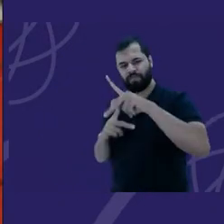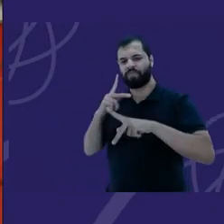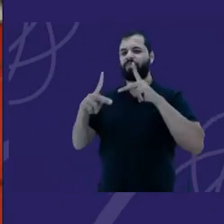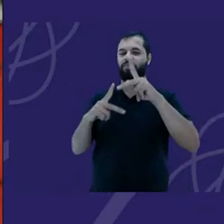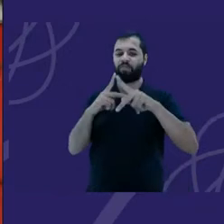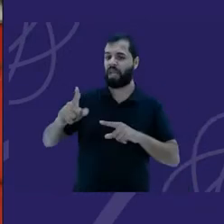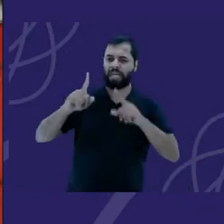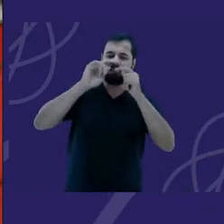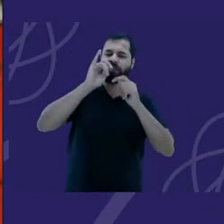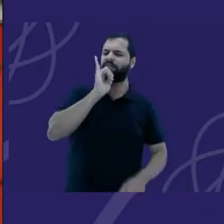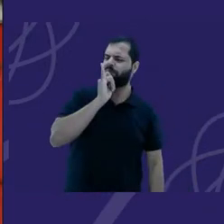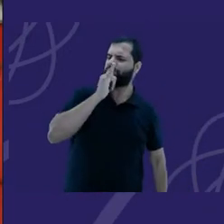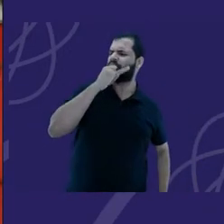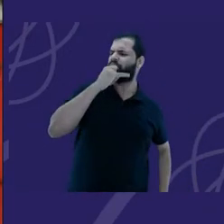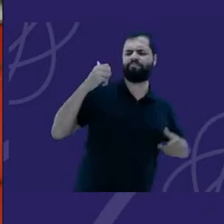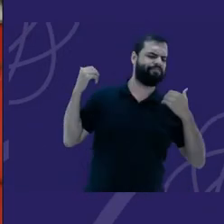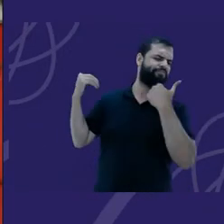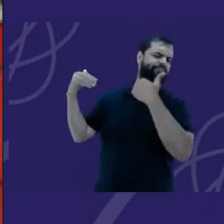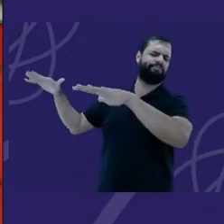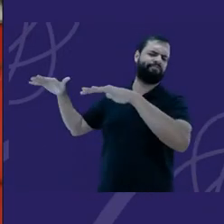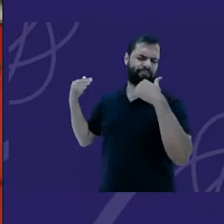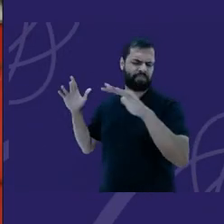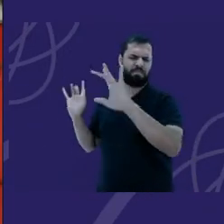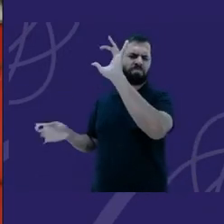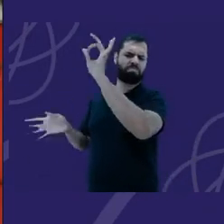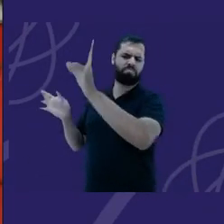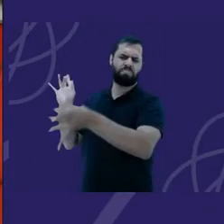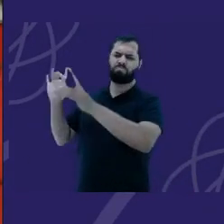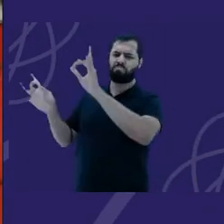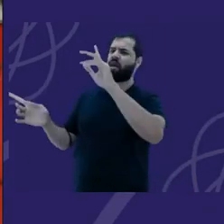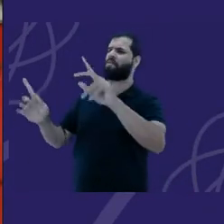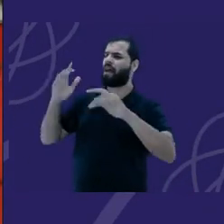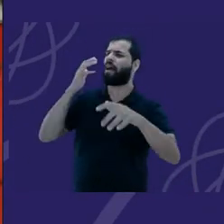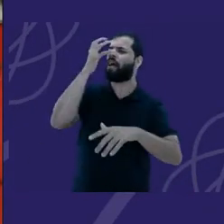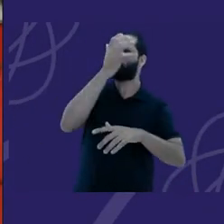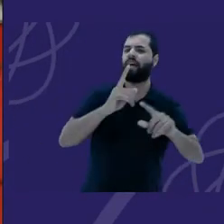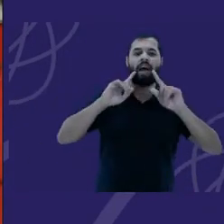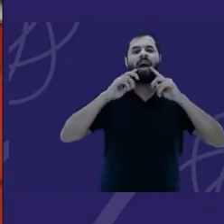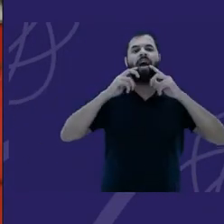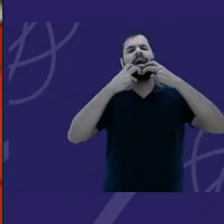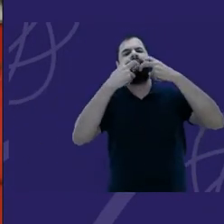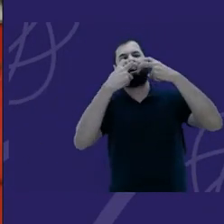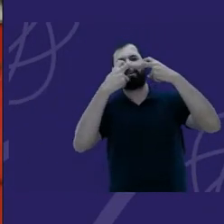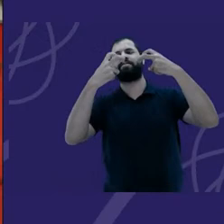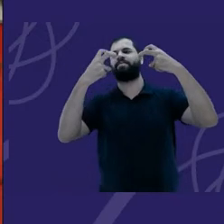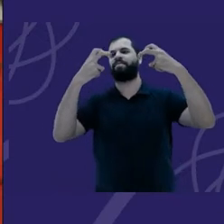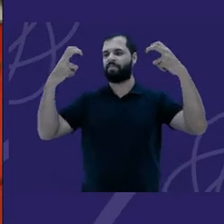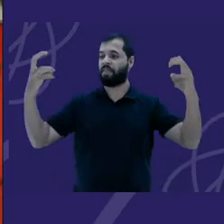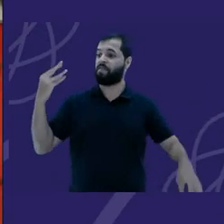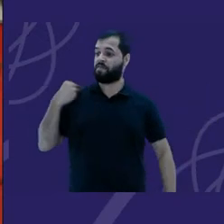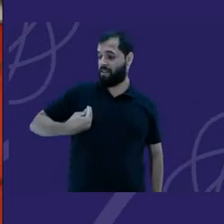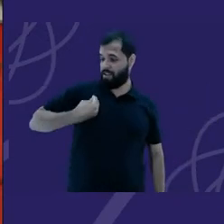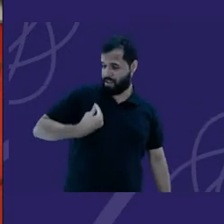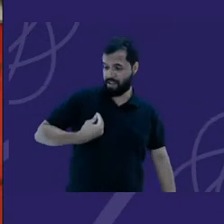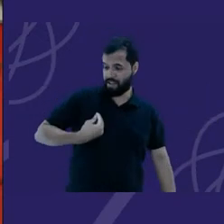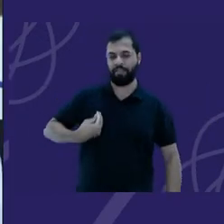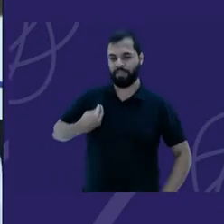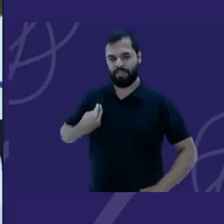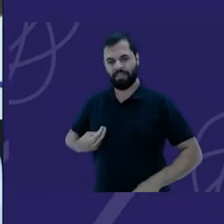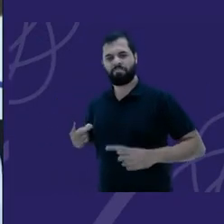a tristeza pra lá. Canta forte, canta alto, que a vida vai